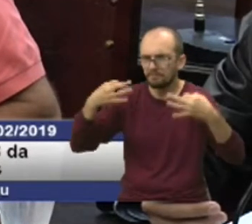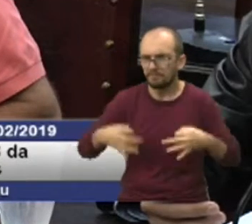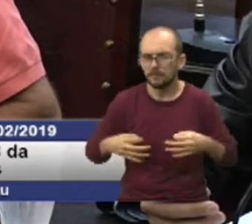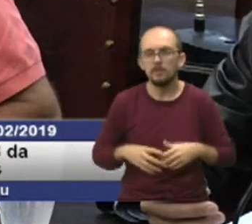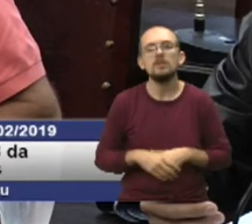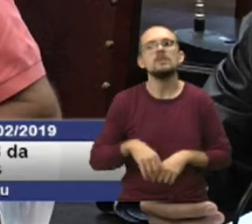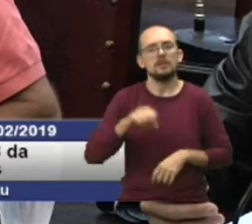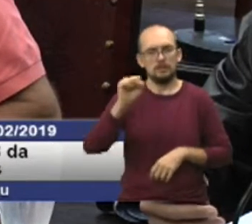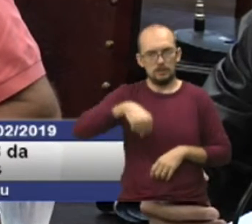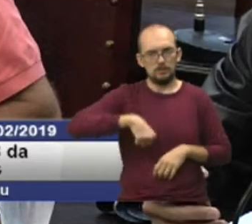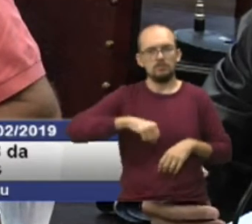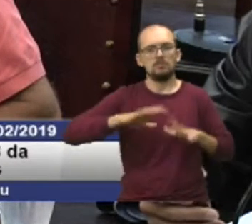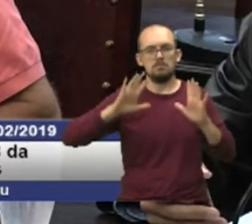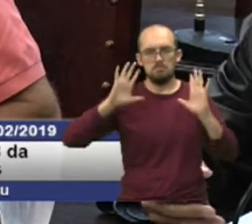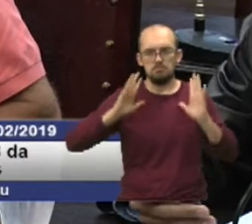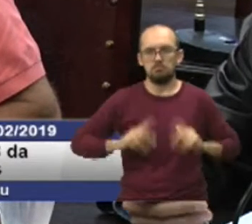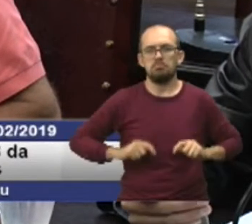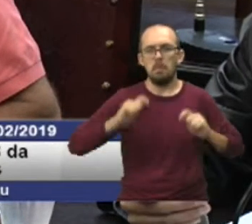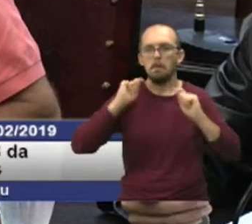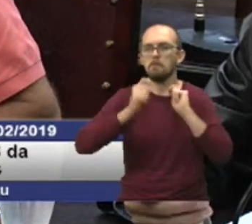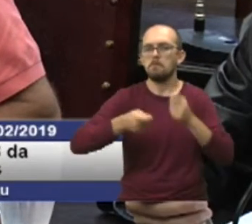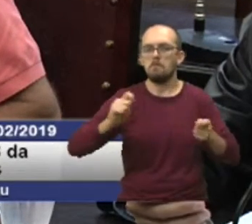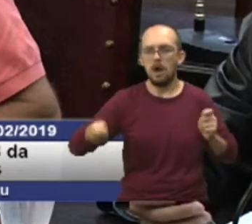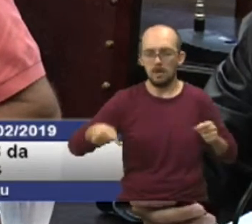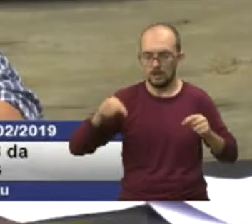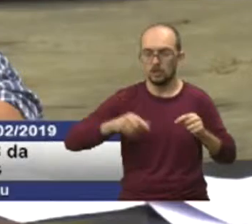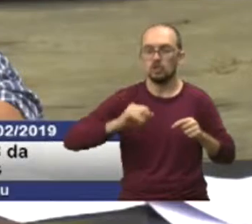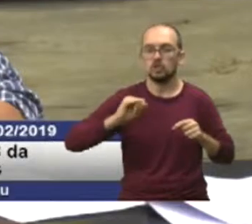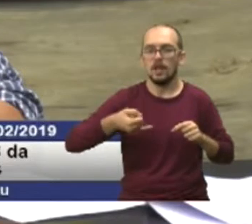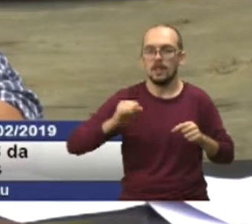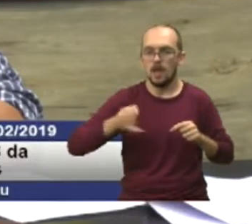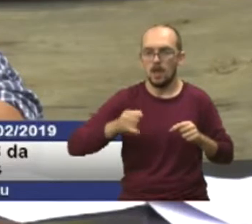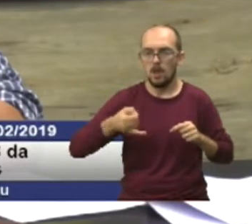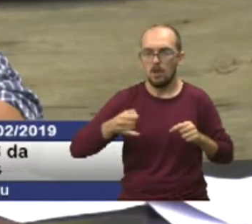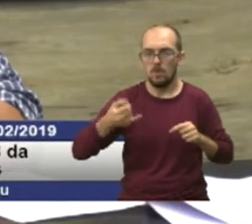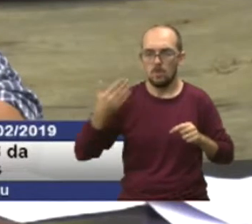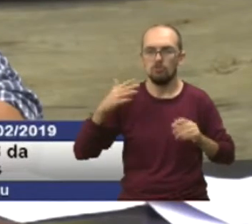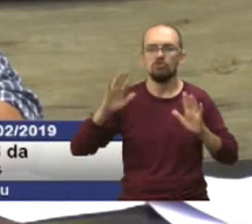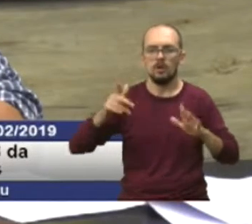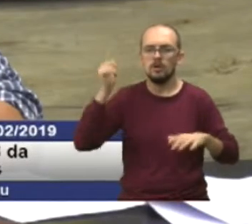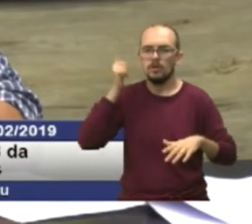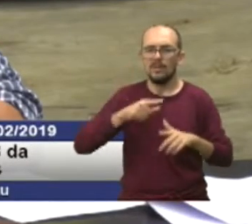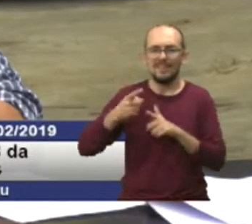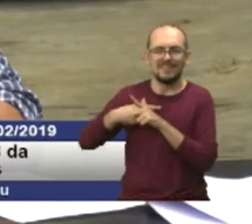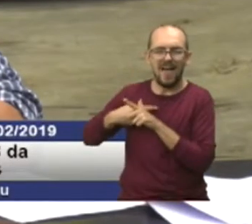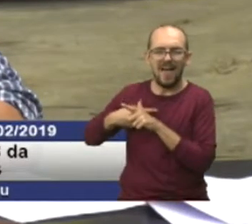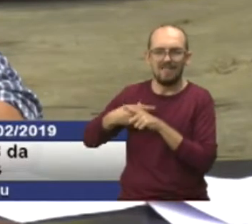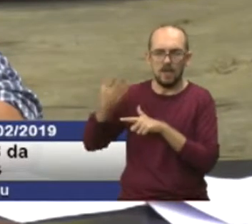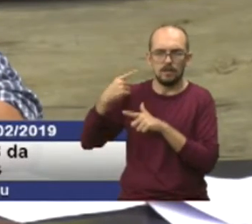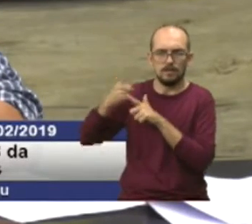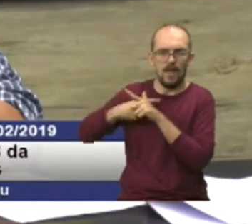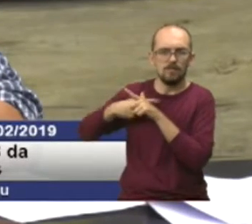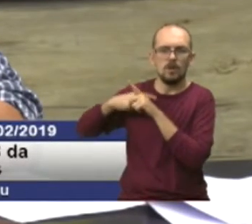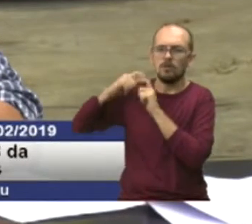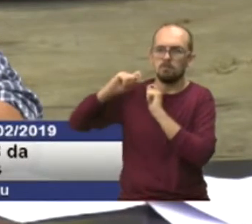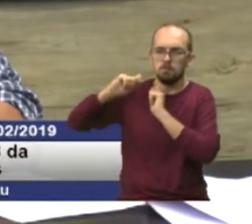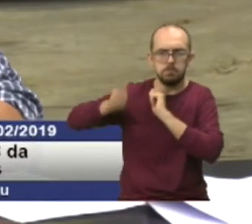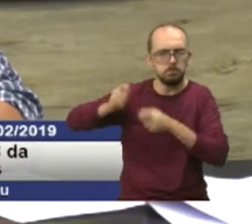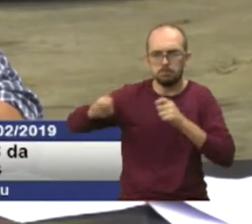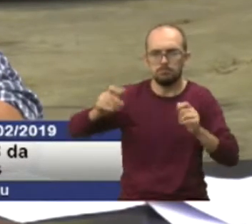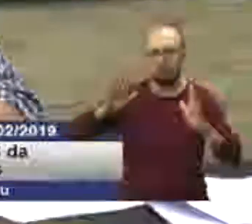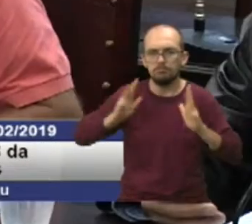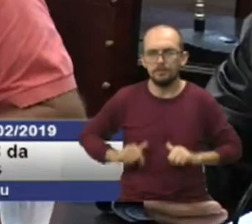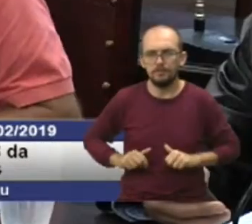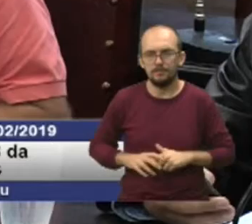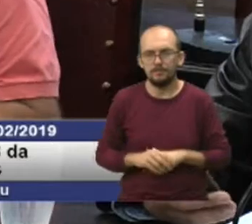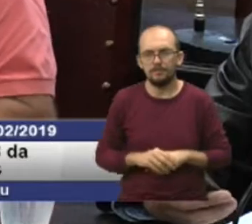Tito. Estão recebendo a partir desse mês de janeiro. Nós conseguimos regularizar todas essas contas.